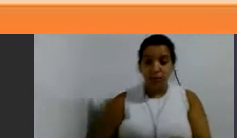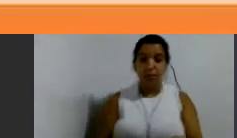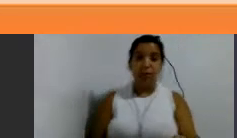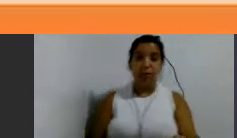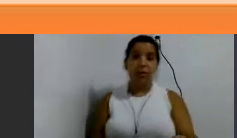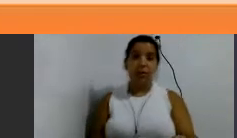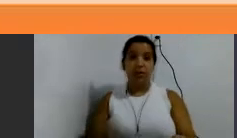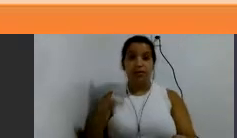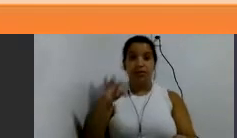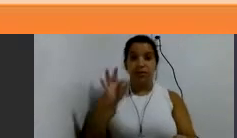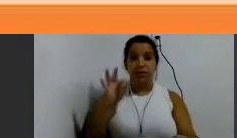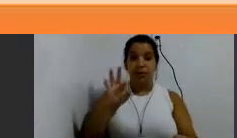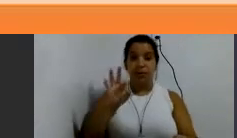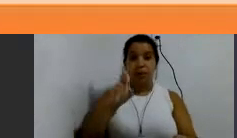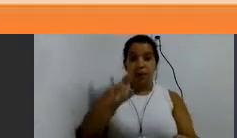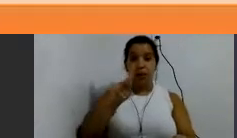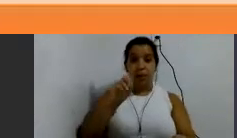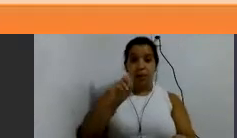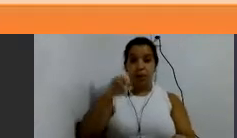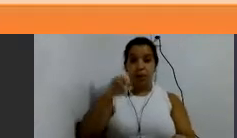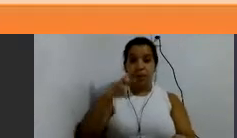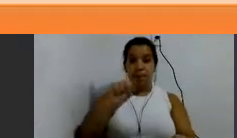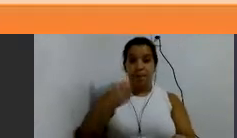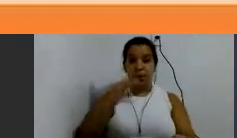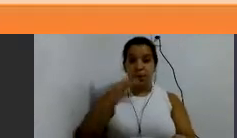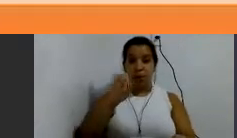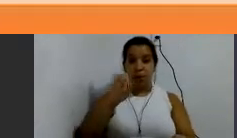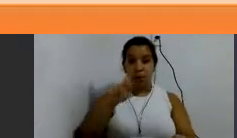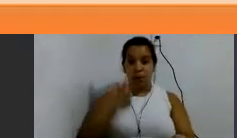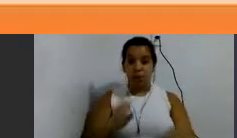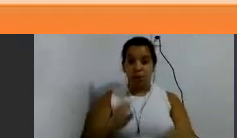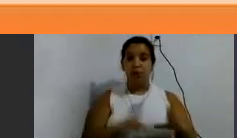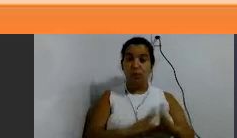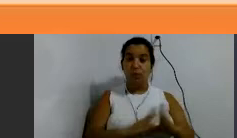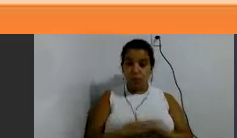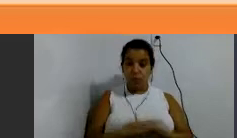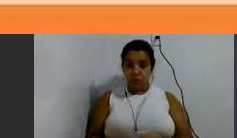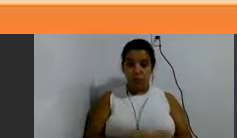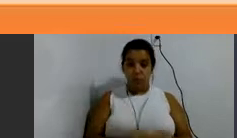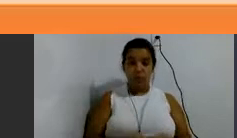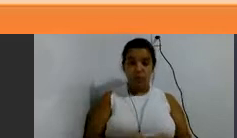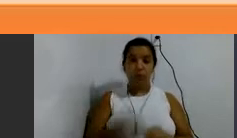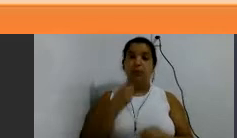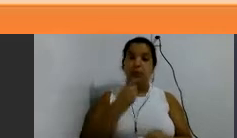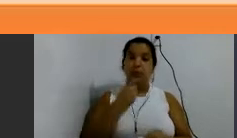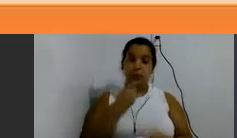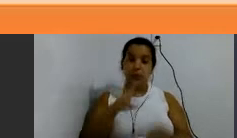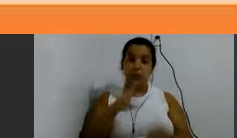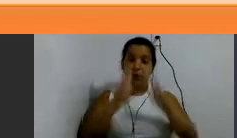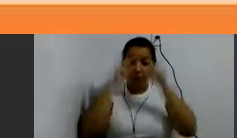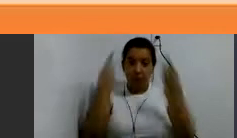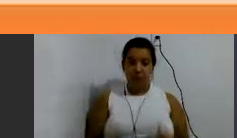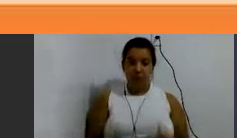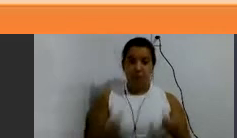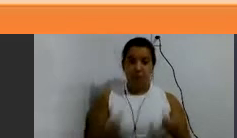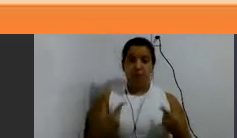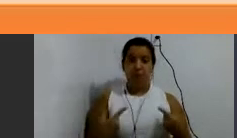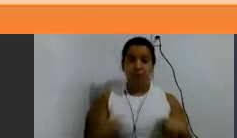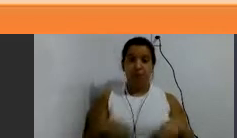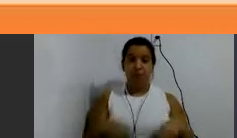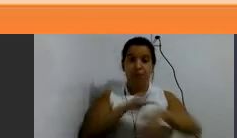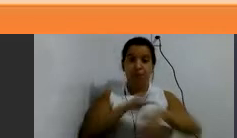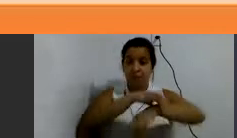Tripomastigota. Então, a gente encontra no trato gastrointestinal do hospedeiro invertebrado e no sangue do hospedeiro vertebrado. Então, são